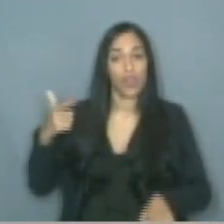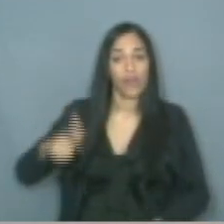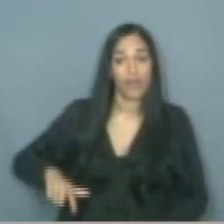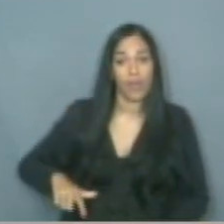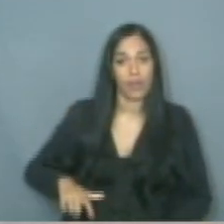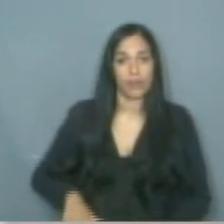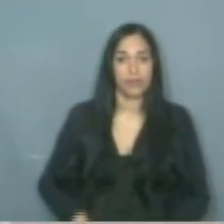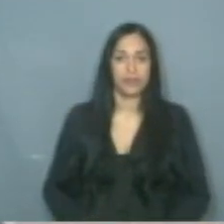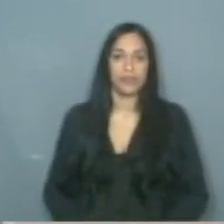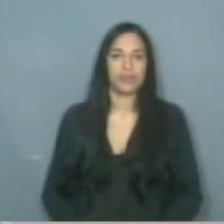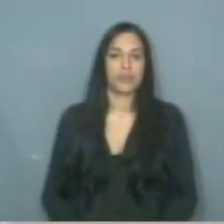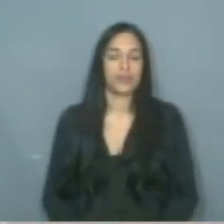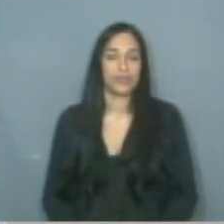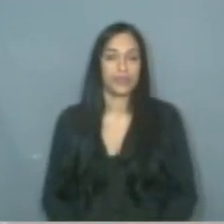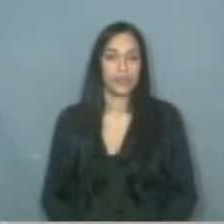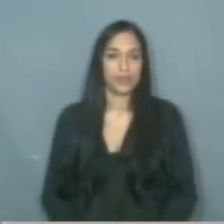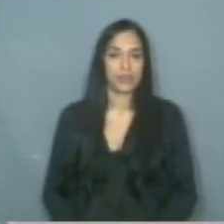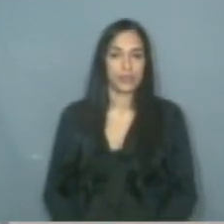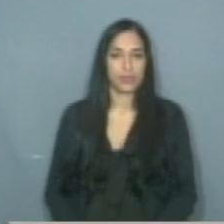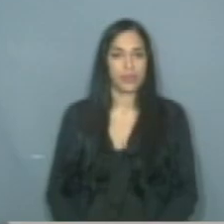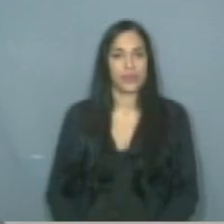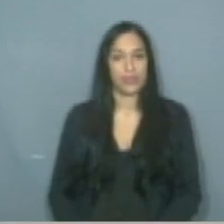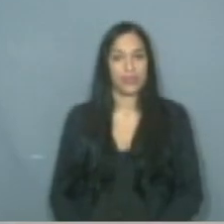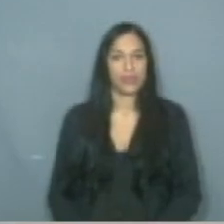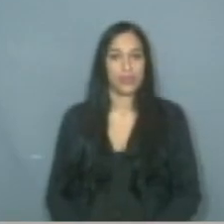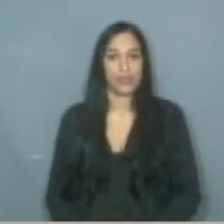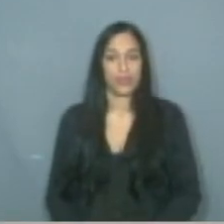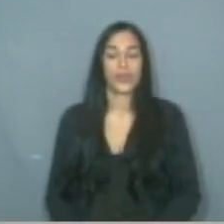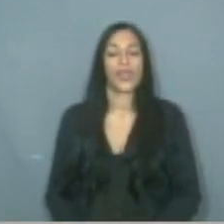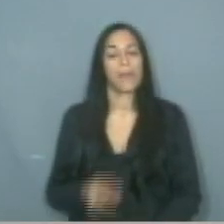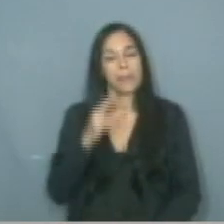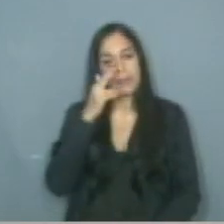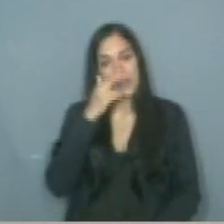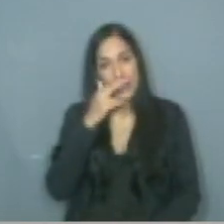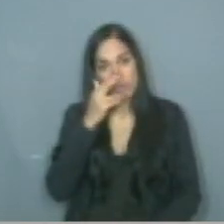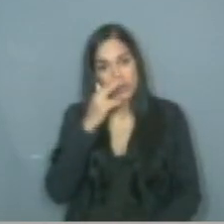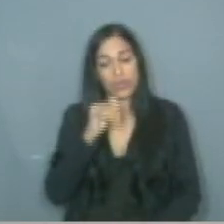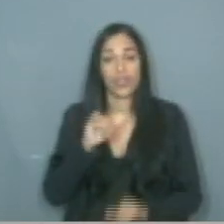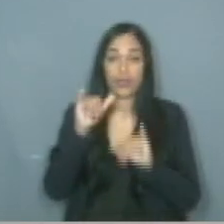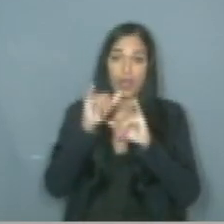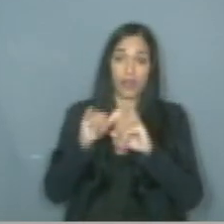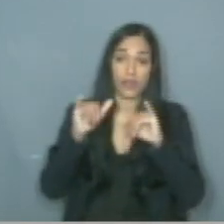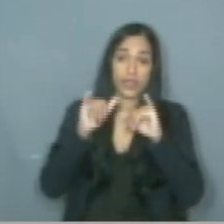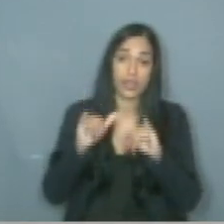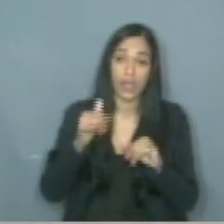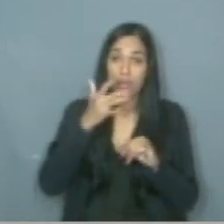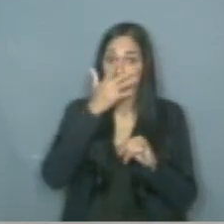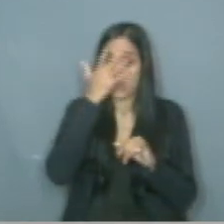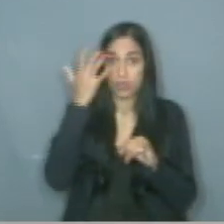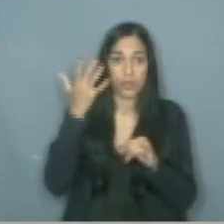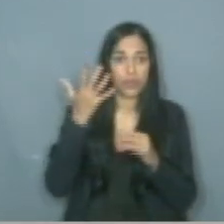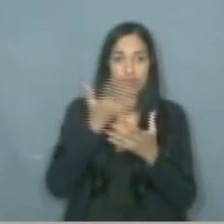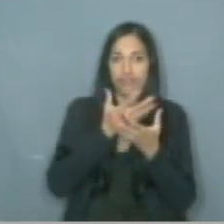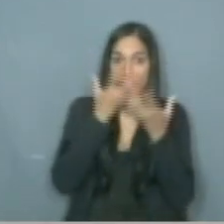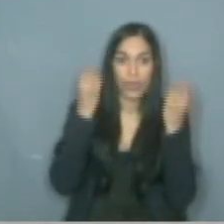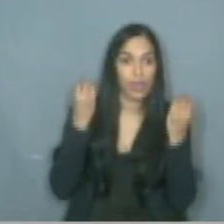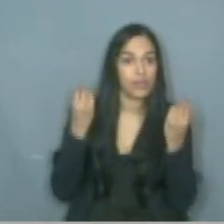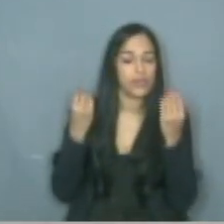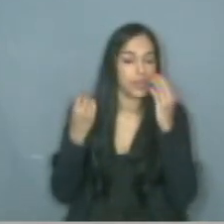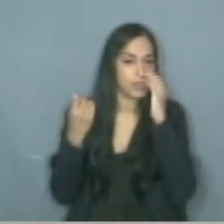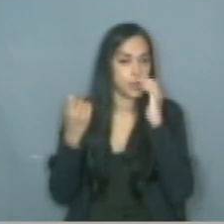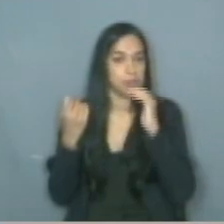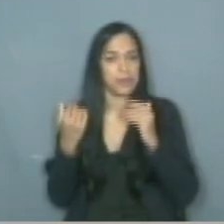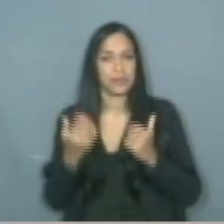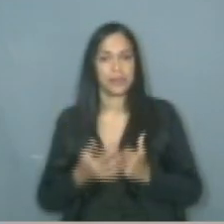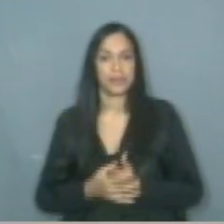Só que muitas vezes, mesmo sendo alertado, as pessoas passam batido por um